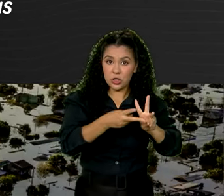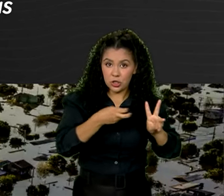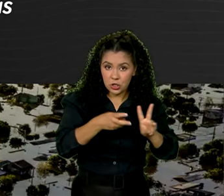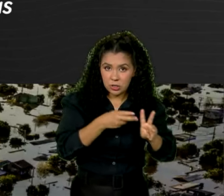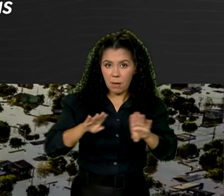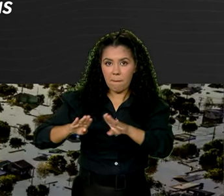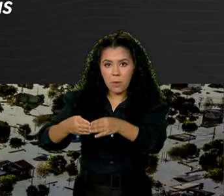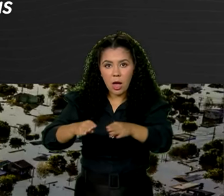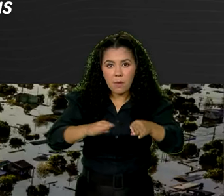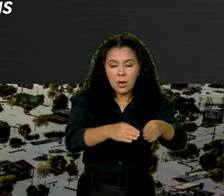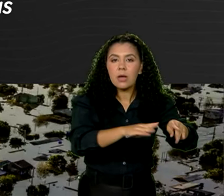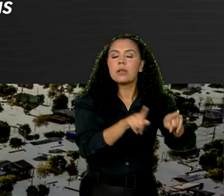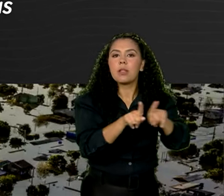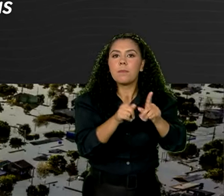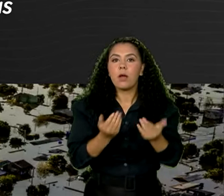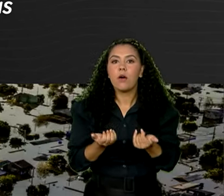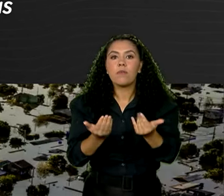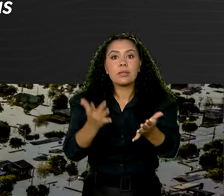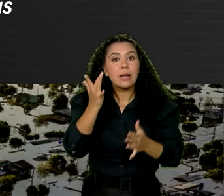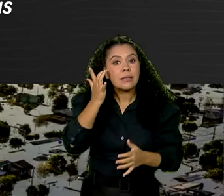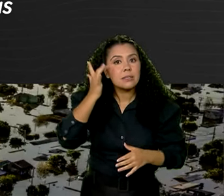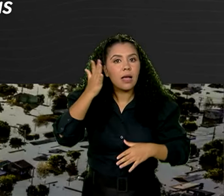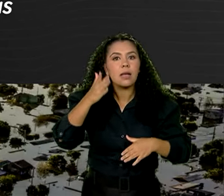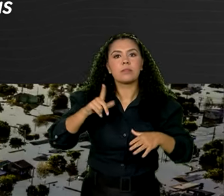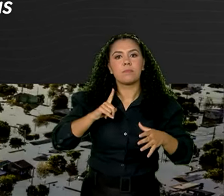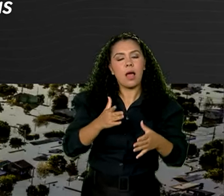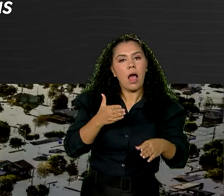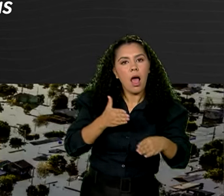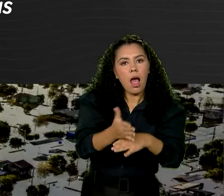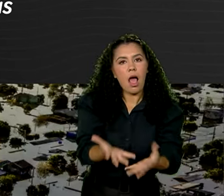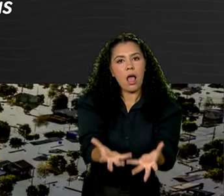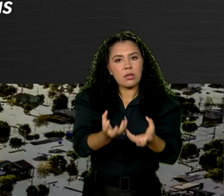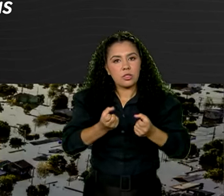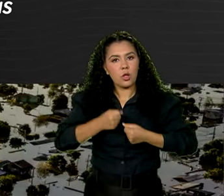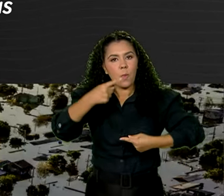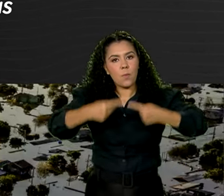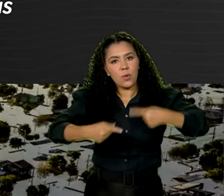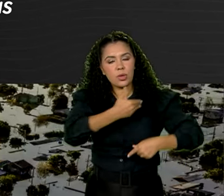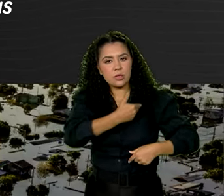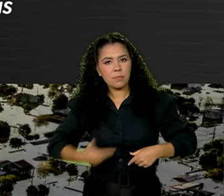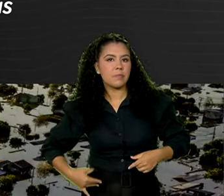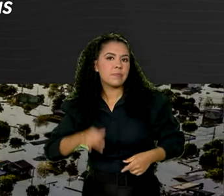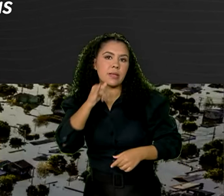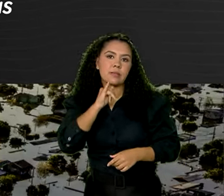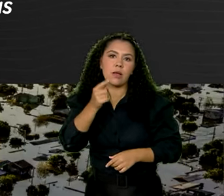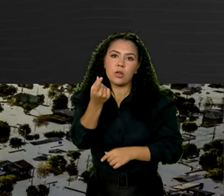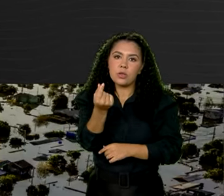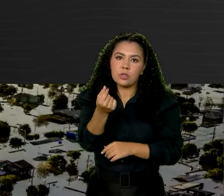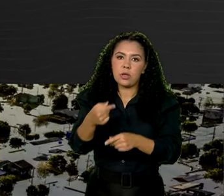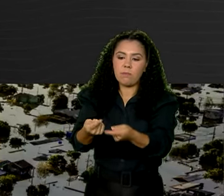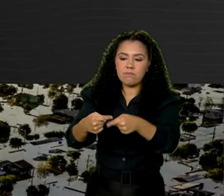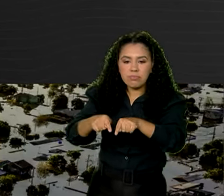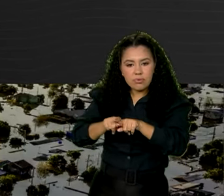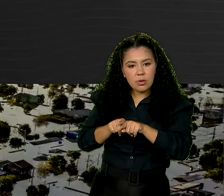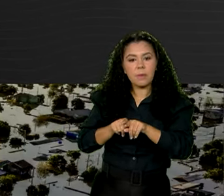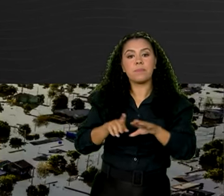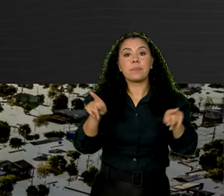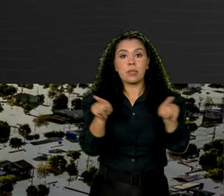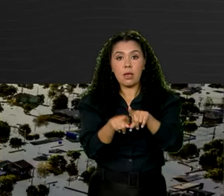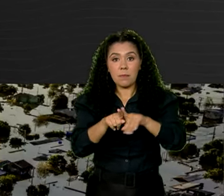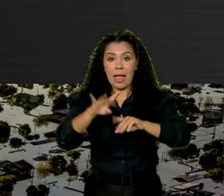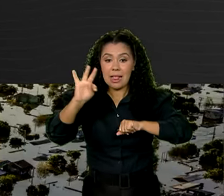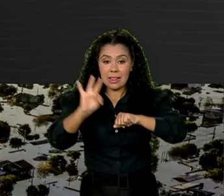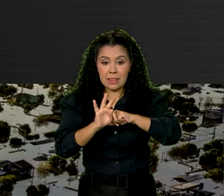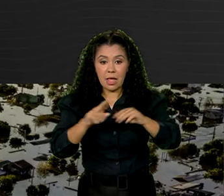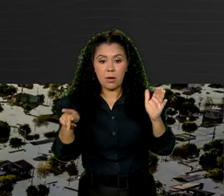e facilitar o acesso às políticas públicas, como as linhas de crédito, por exemplo. e técnicos da